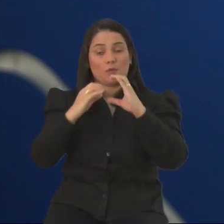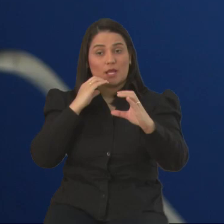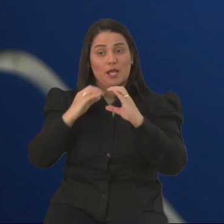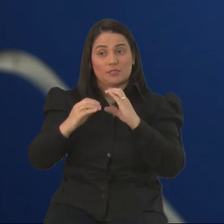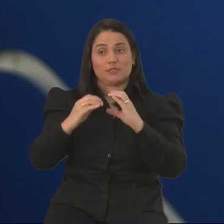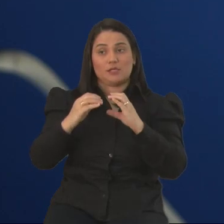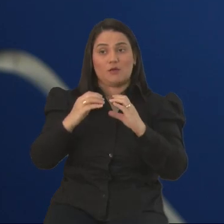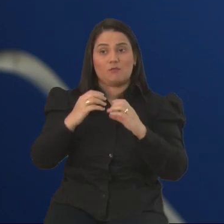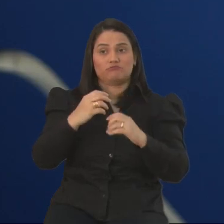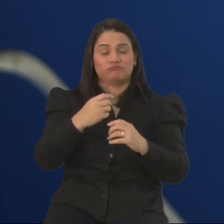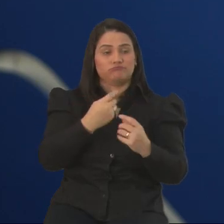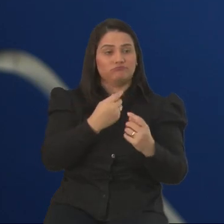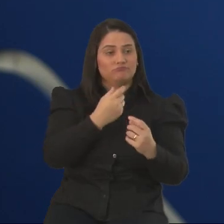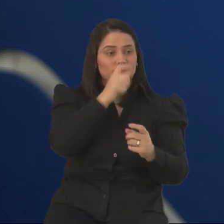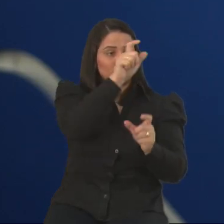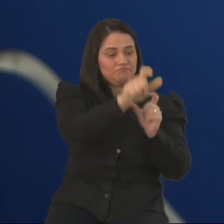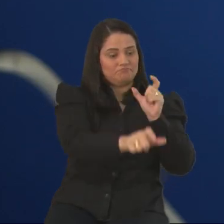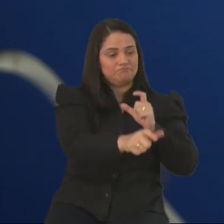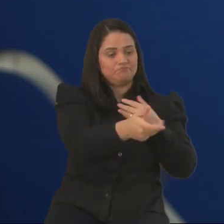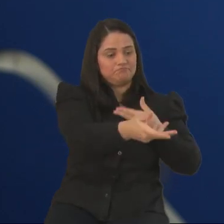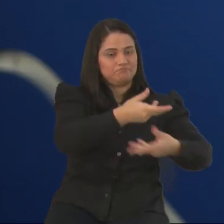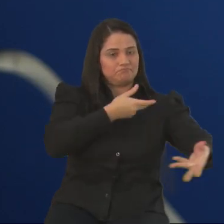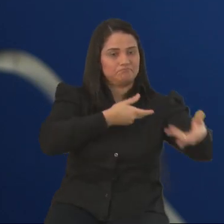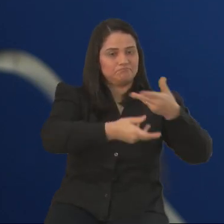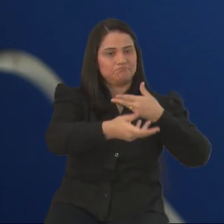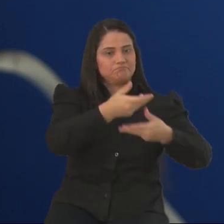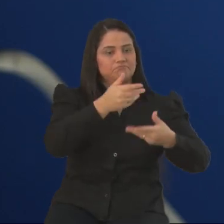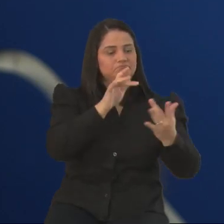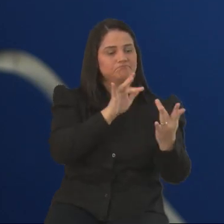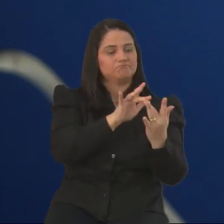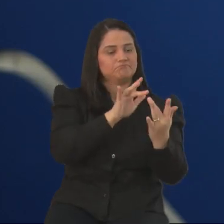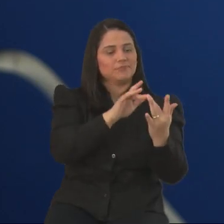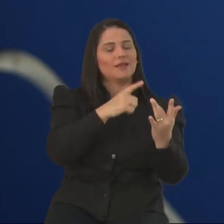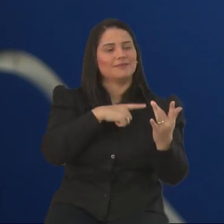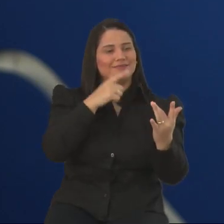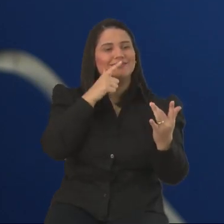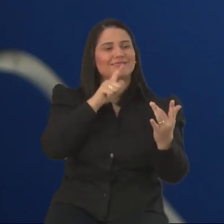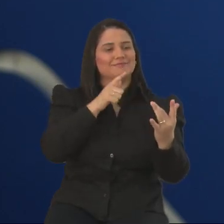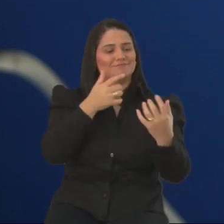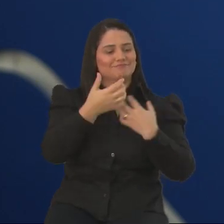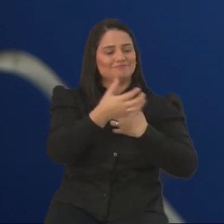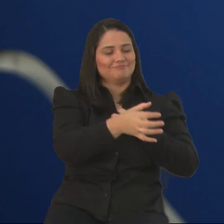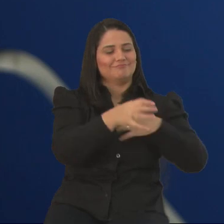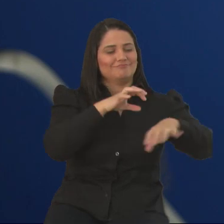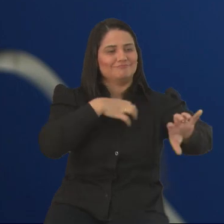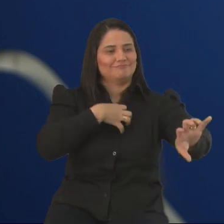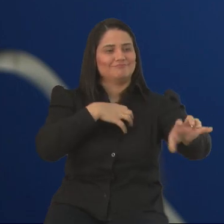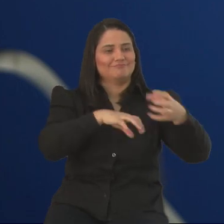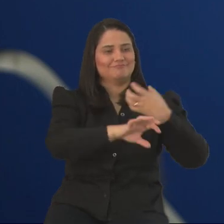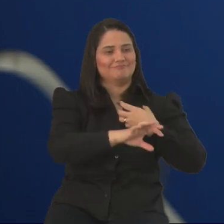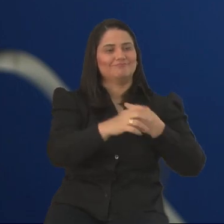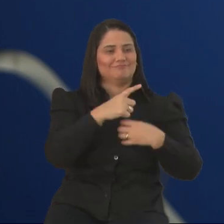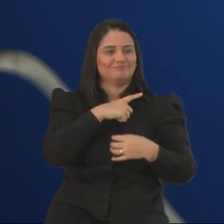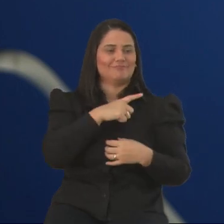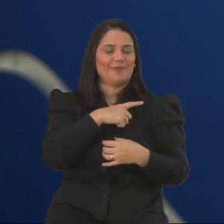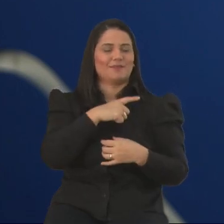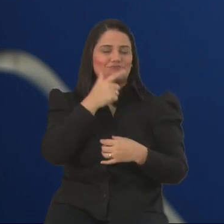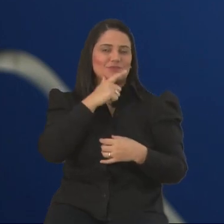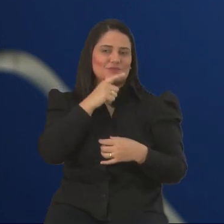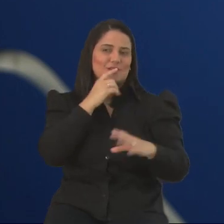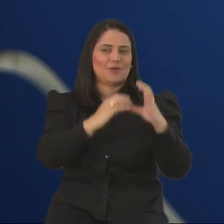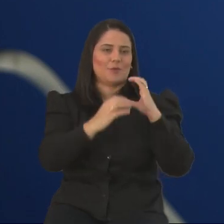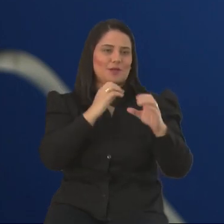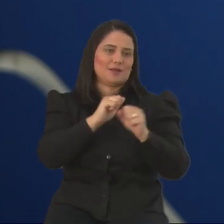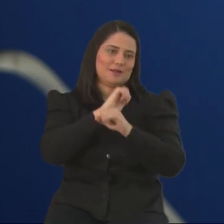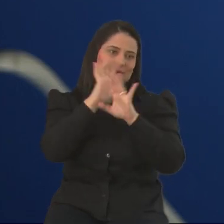interpessoal seja mais assertiva e empática. Aguardamos com grande expectativa, professora